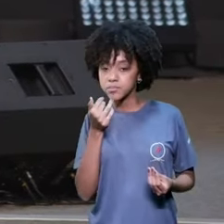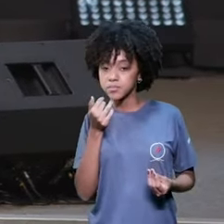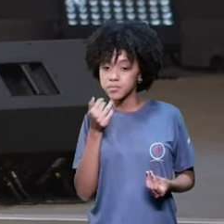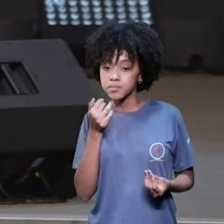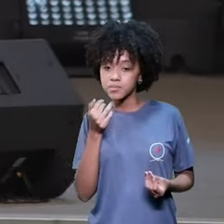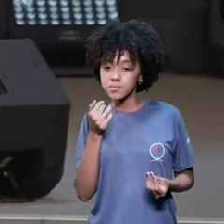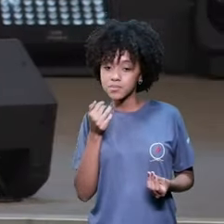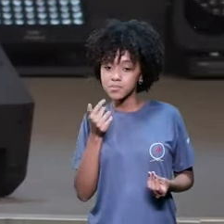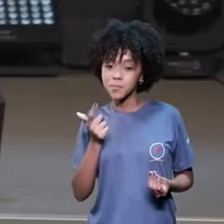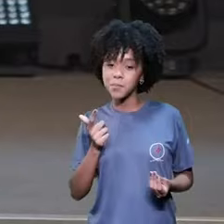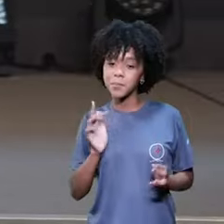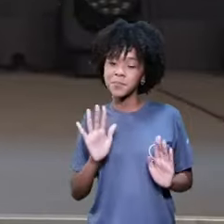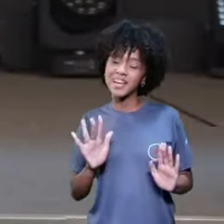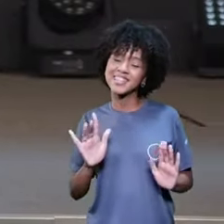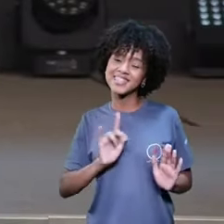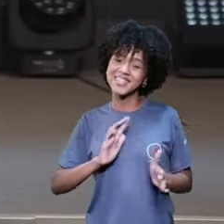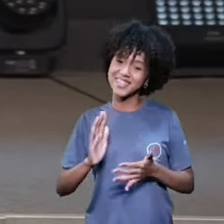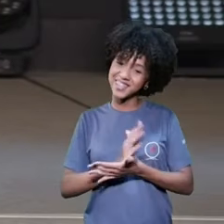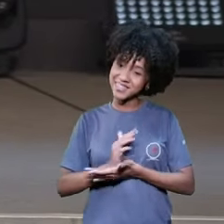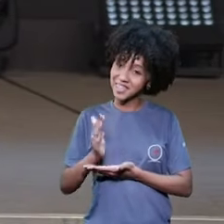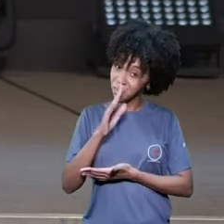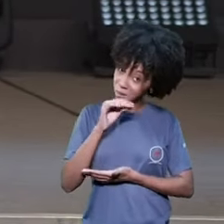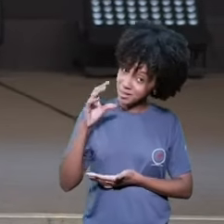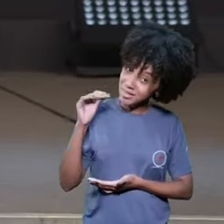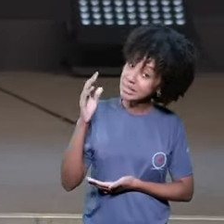Apesar que tem uns adolescentes em fase de crescimento,